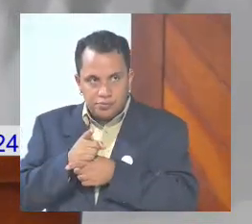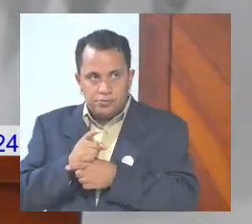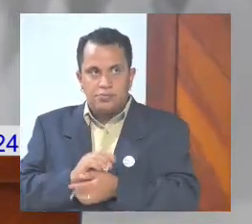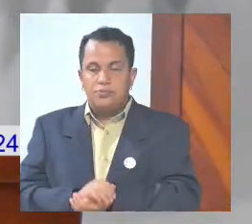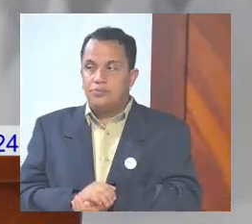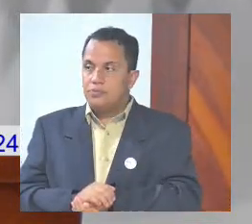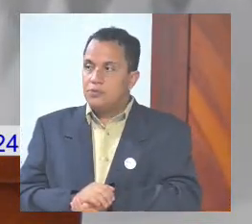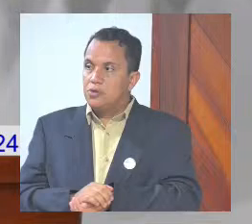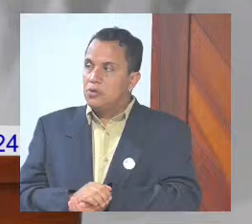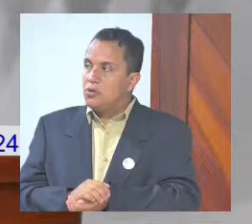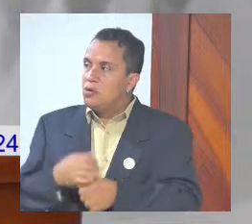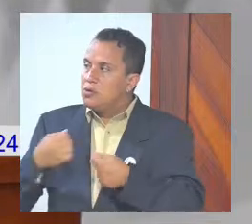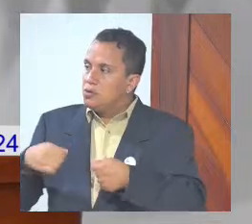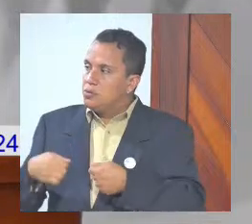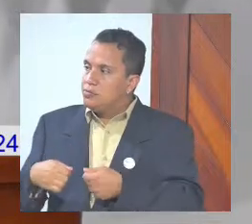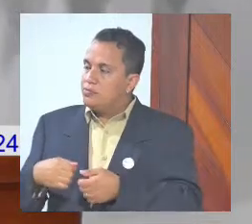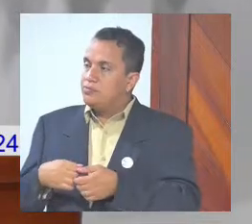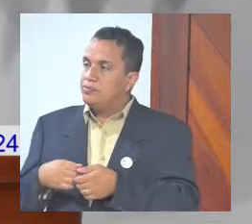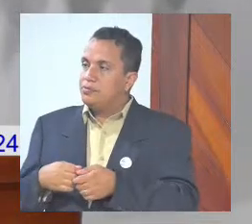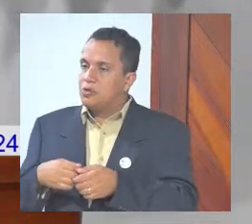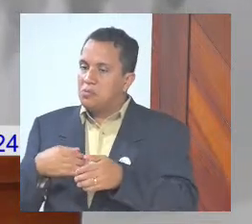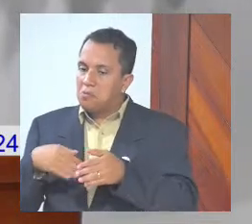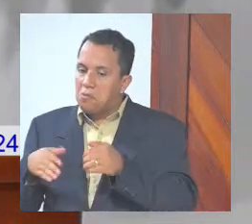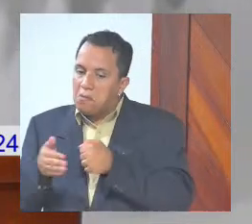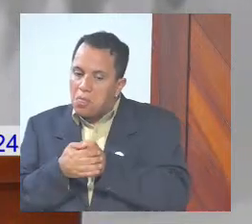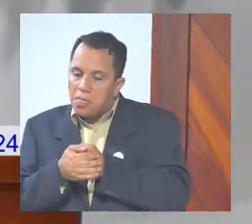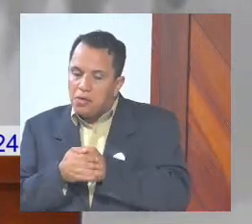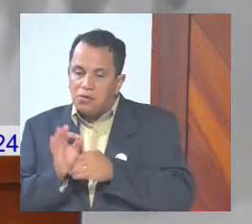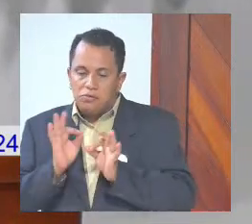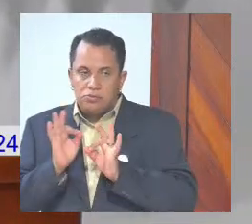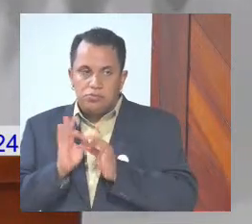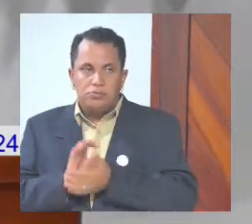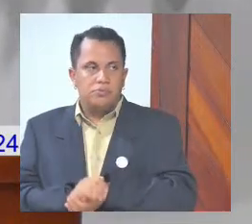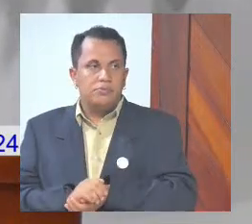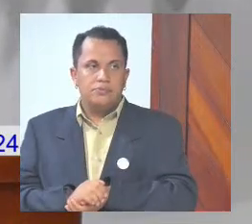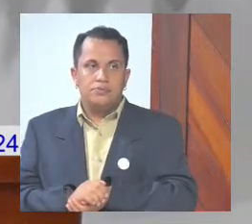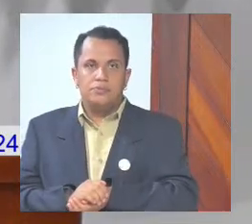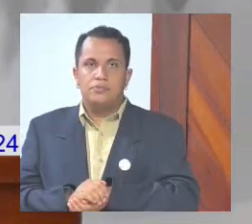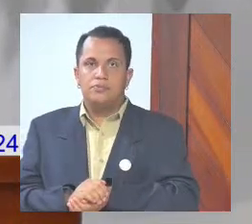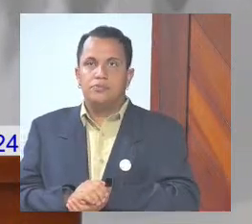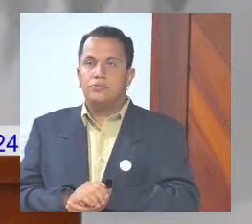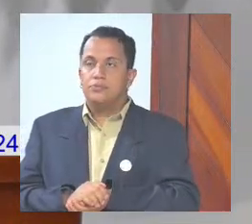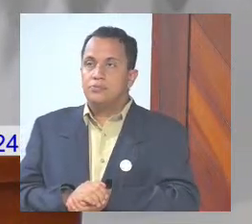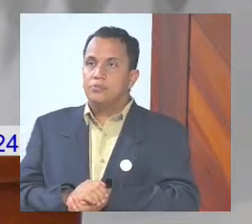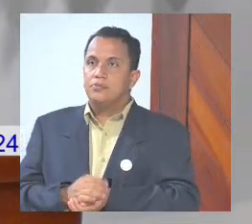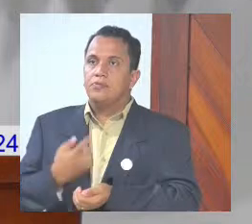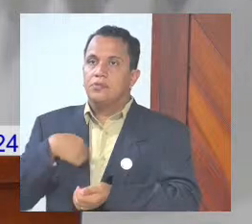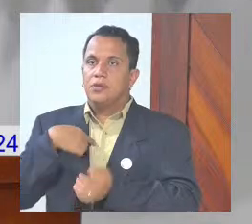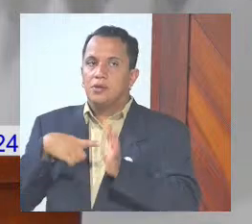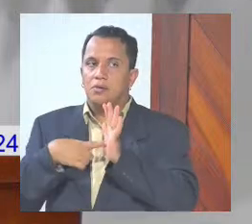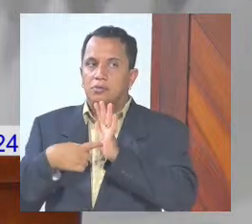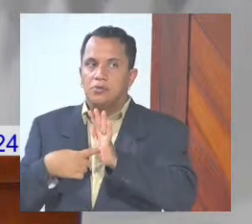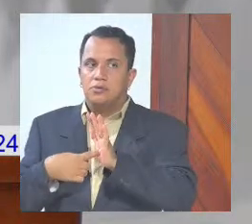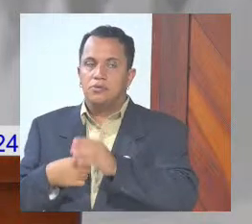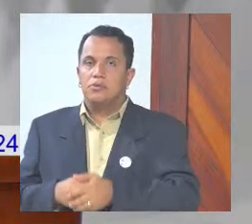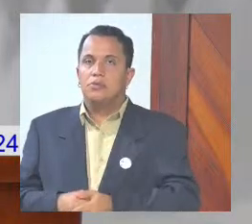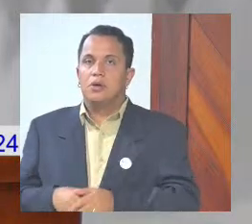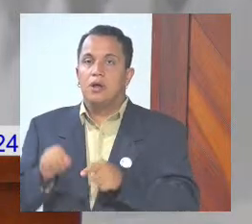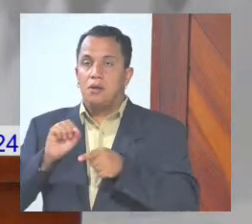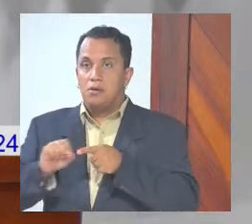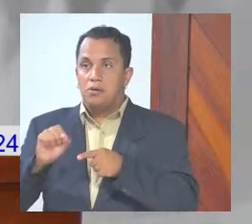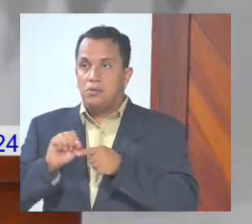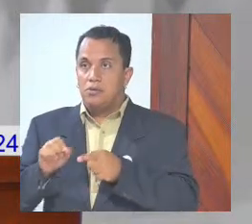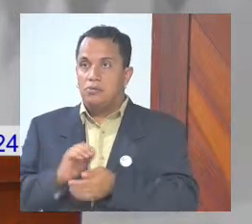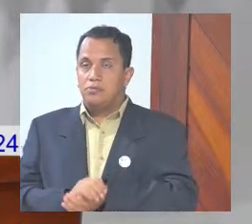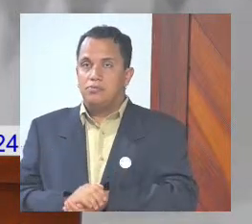funcionando. Isso é meu papel. Eu não posso me furtar do meu papel, da minha prerrogativa de fiscalizador, de representante da população do município de Pinheiro,